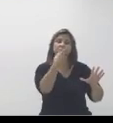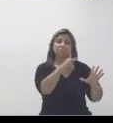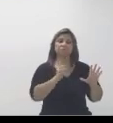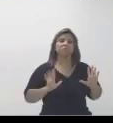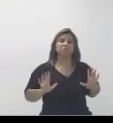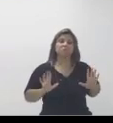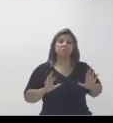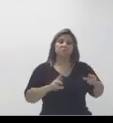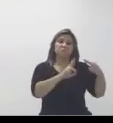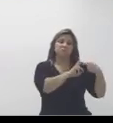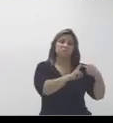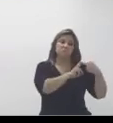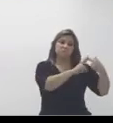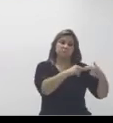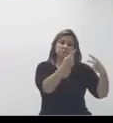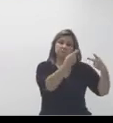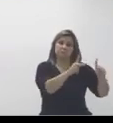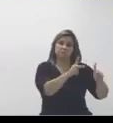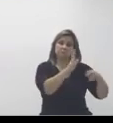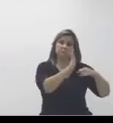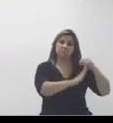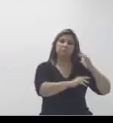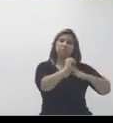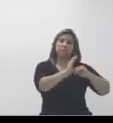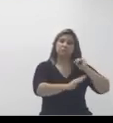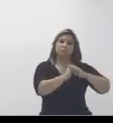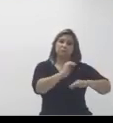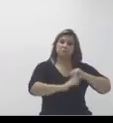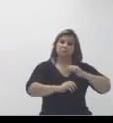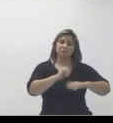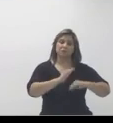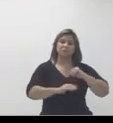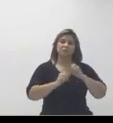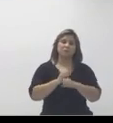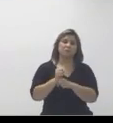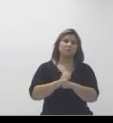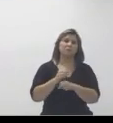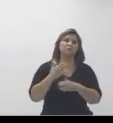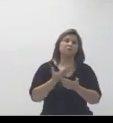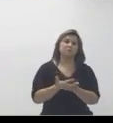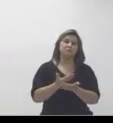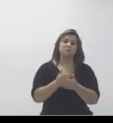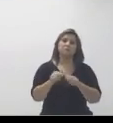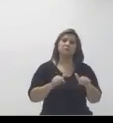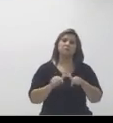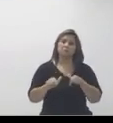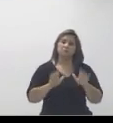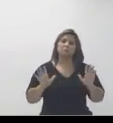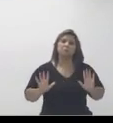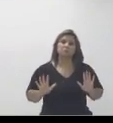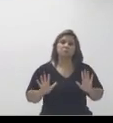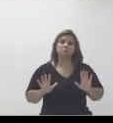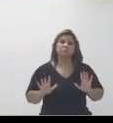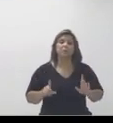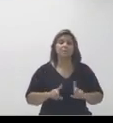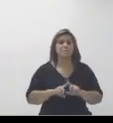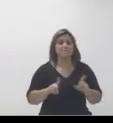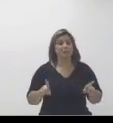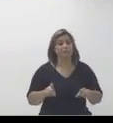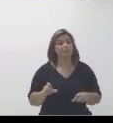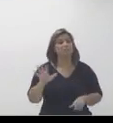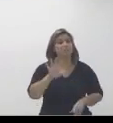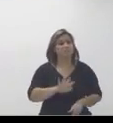da responsabilidade profissional no decorrer de seu exercício mas de maneira geral